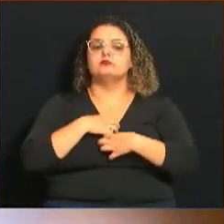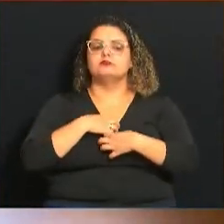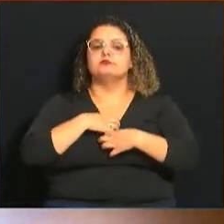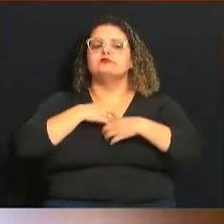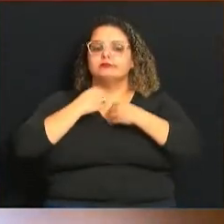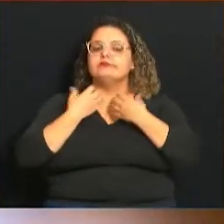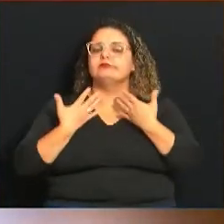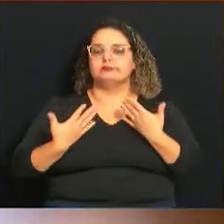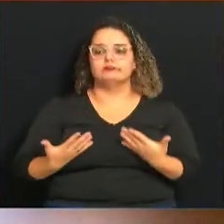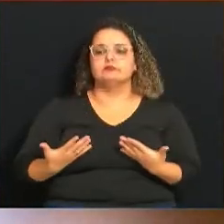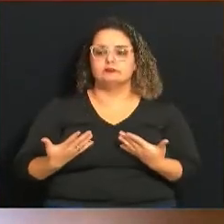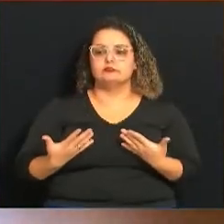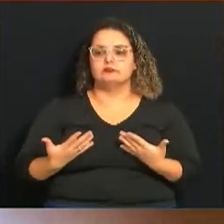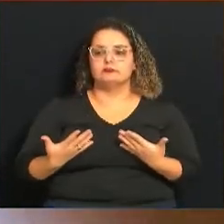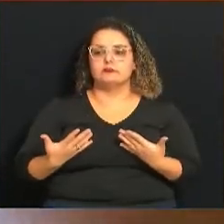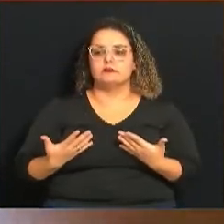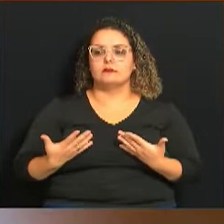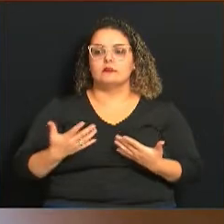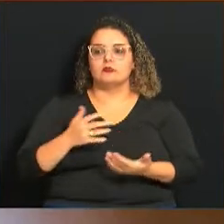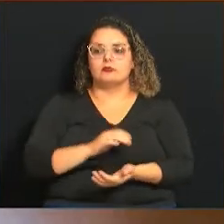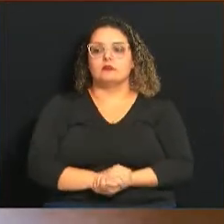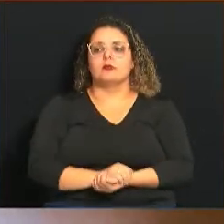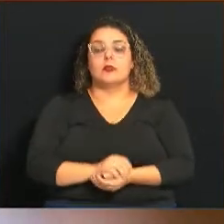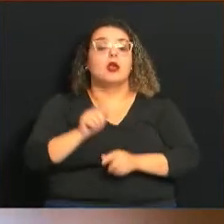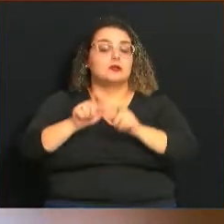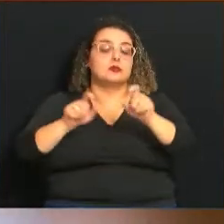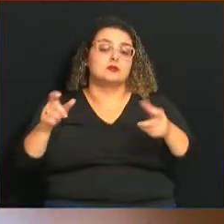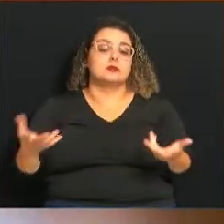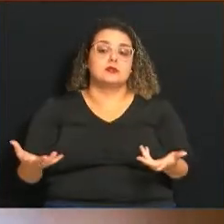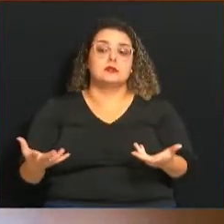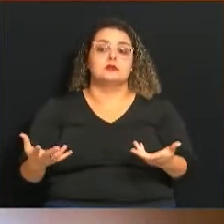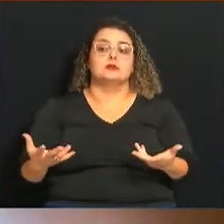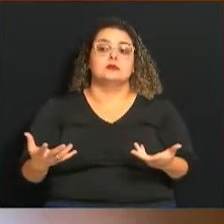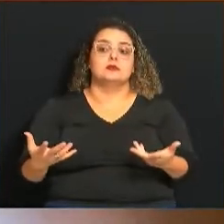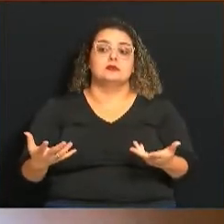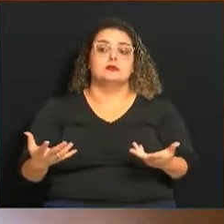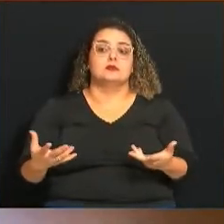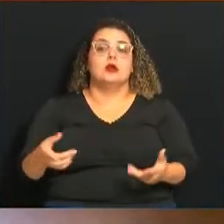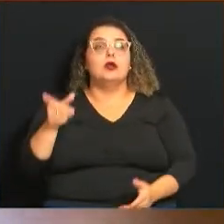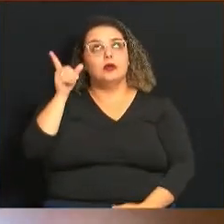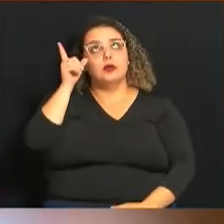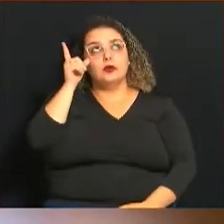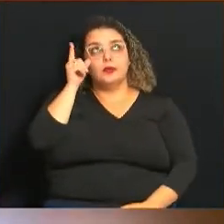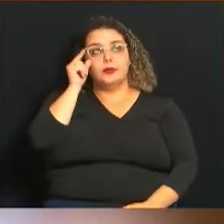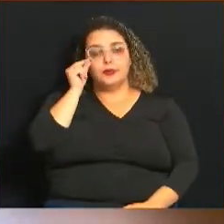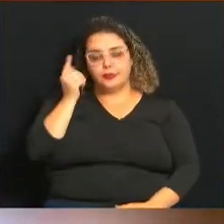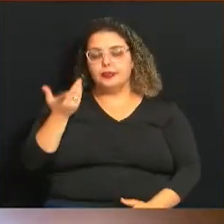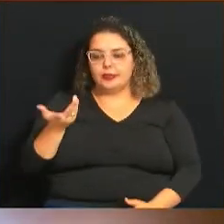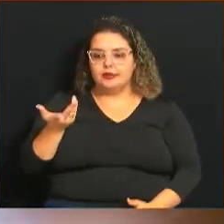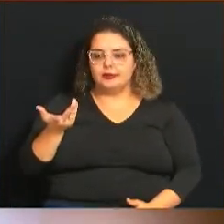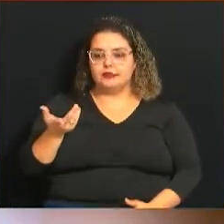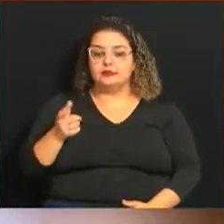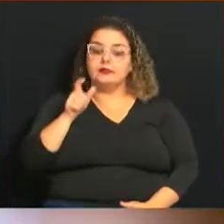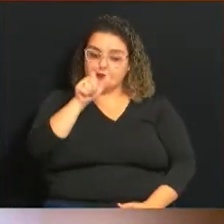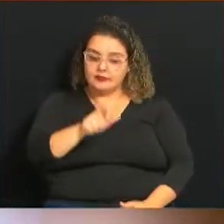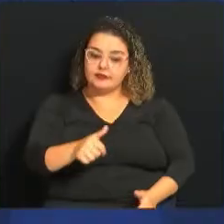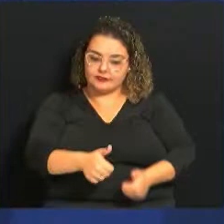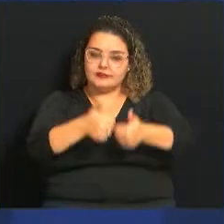mesmo e outras pessoas vão também se sentir melhor por estar vendo você